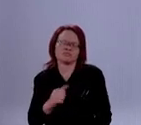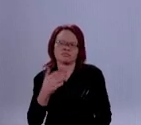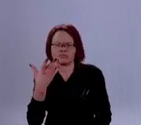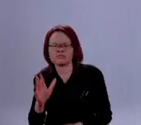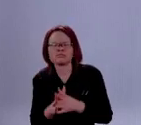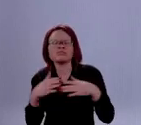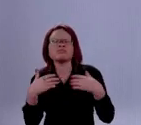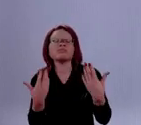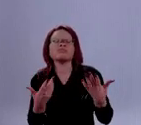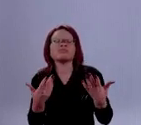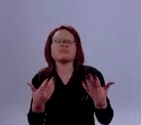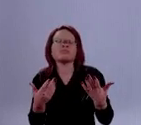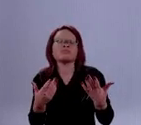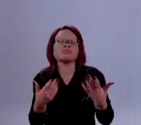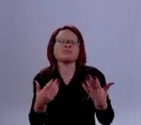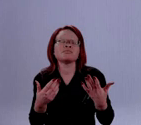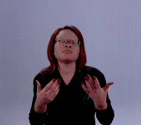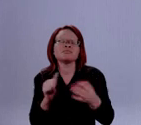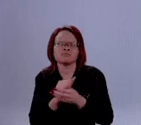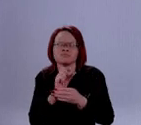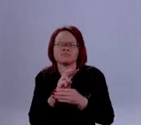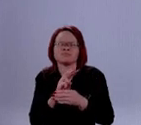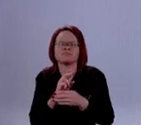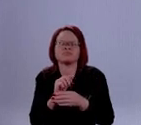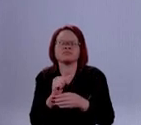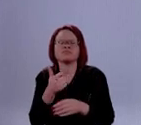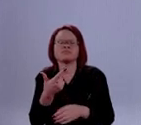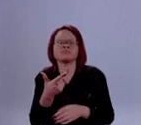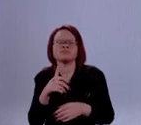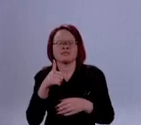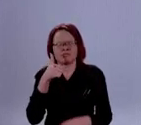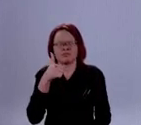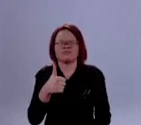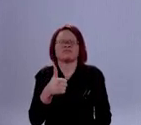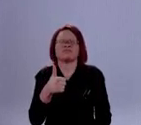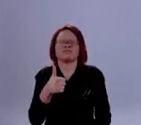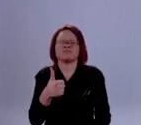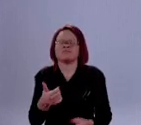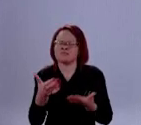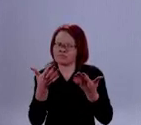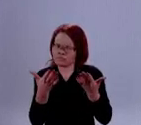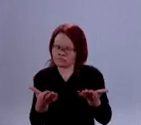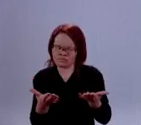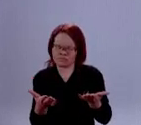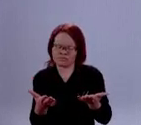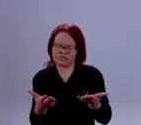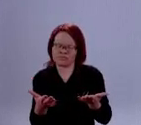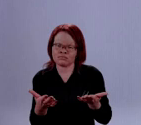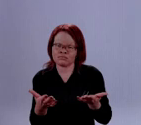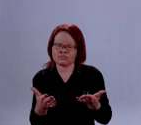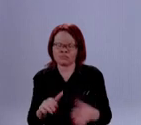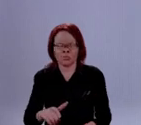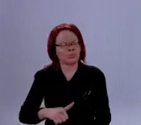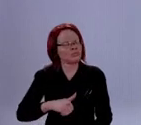meninos e estão lá é bem e assim